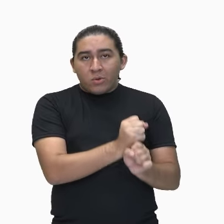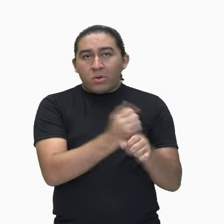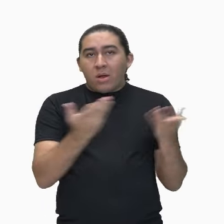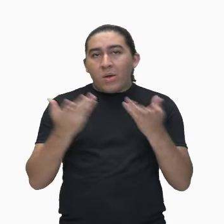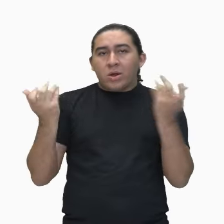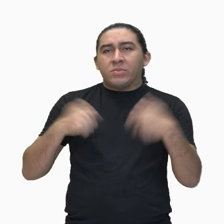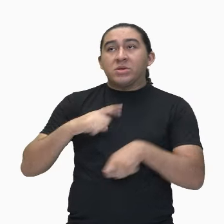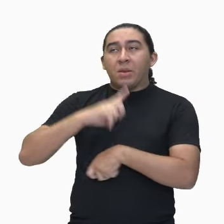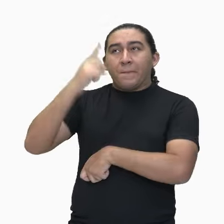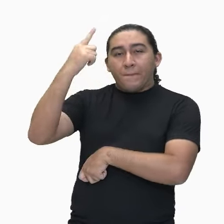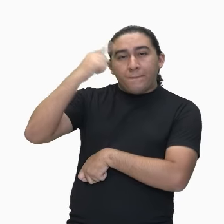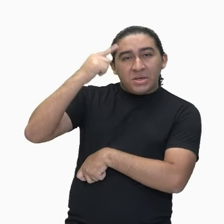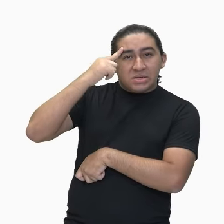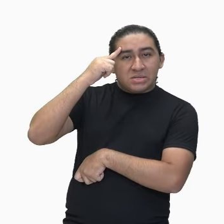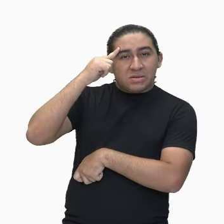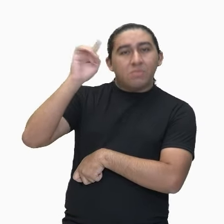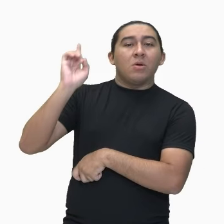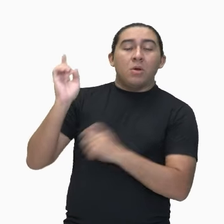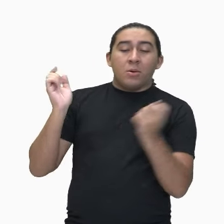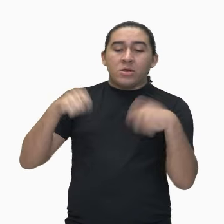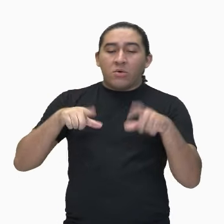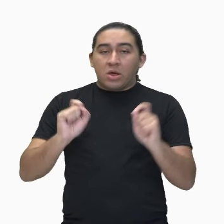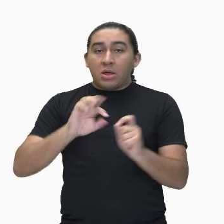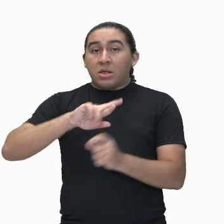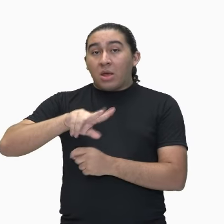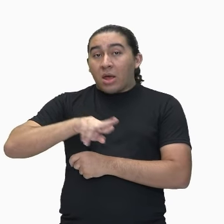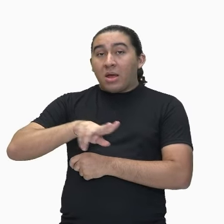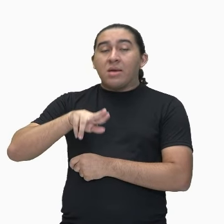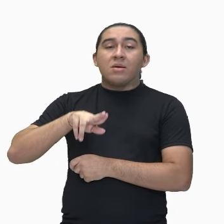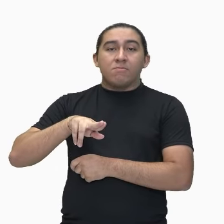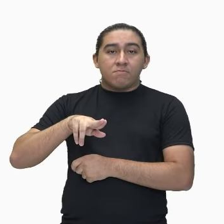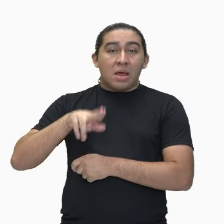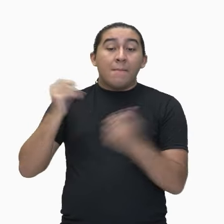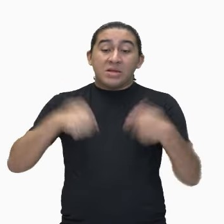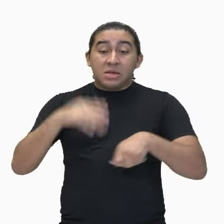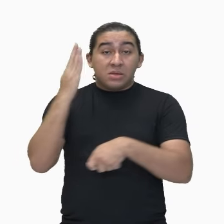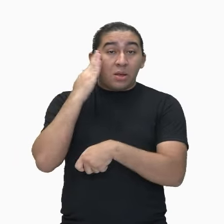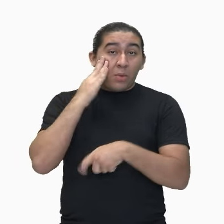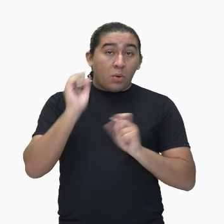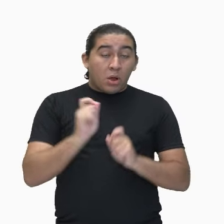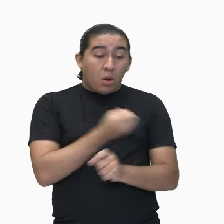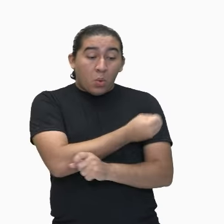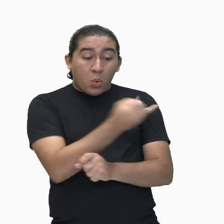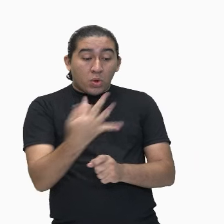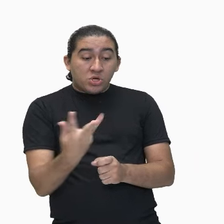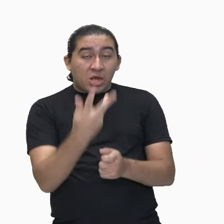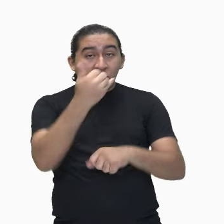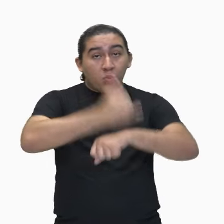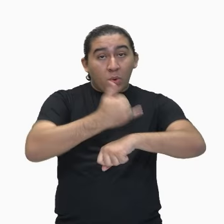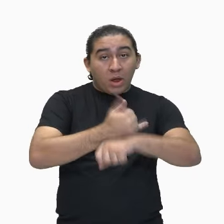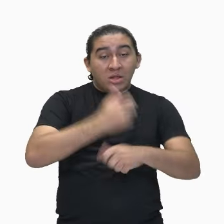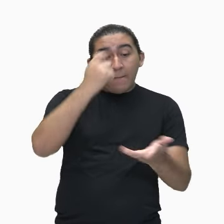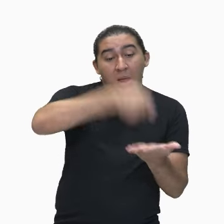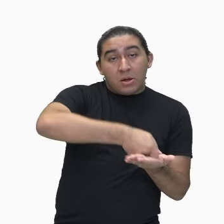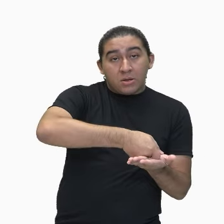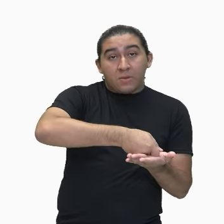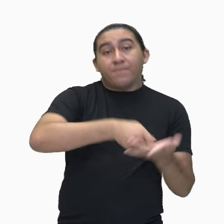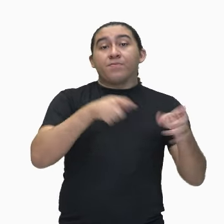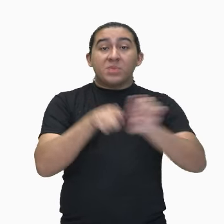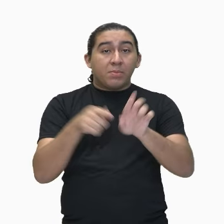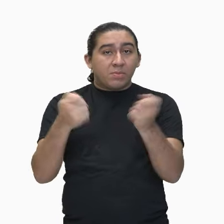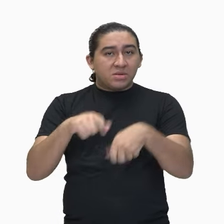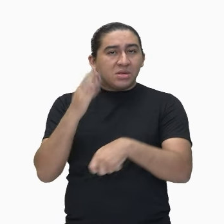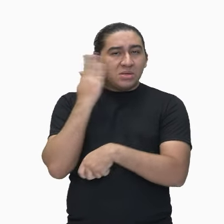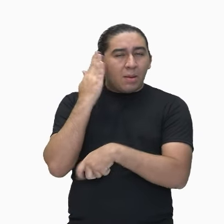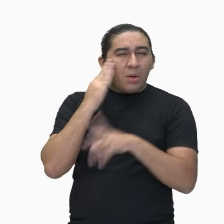que pensar, não só para saber o valor que eu vou dar a isso daí, não é verdade? Mas eu também tenho